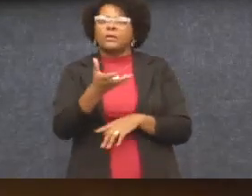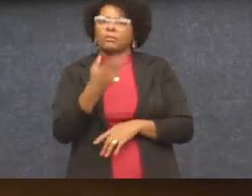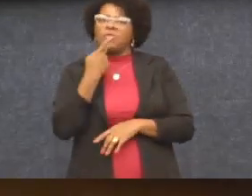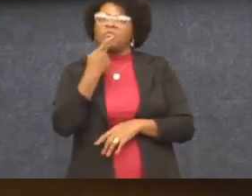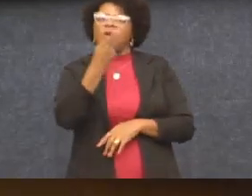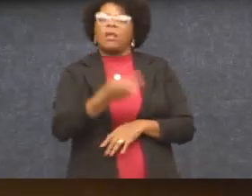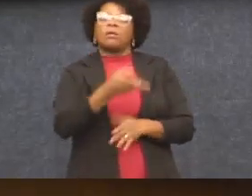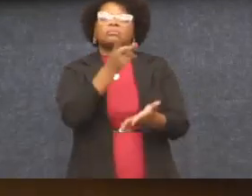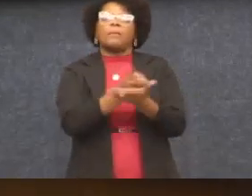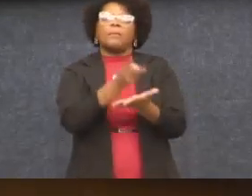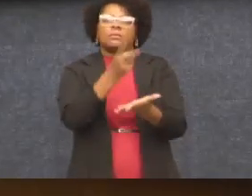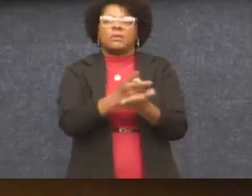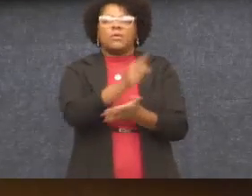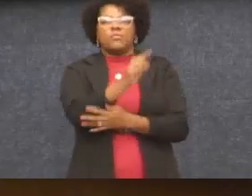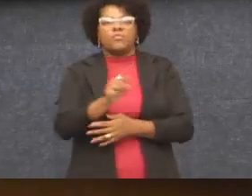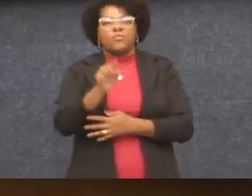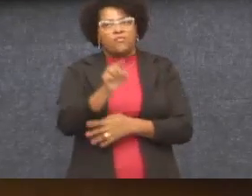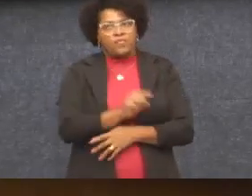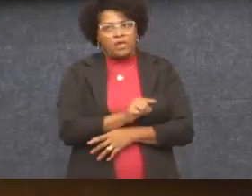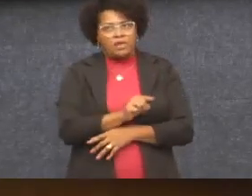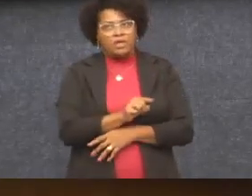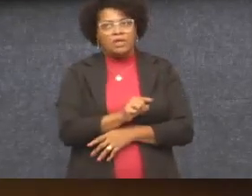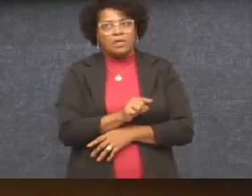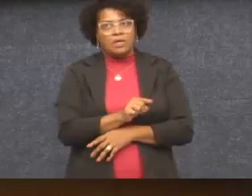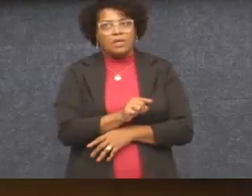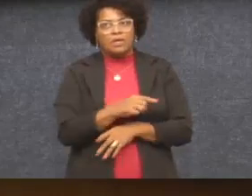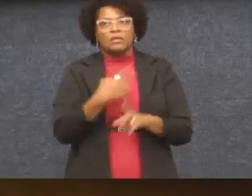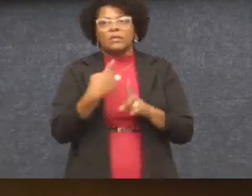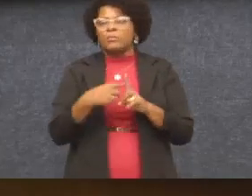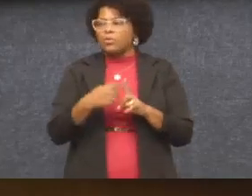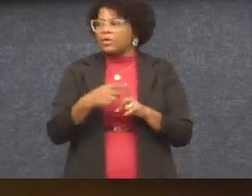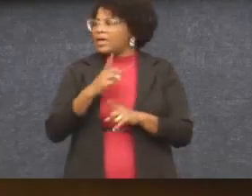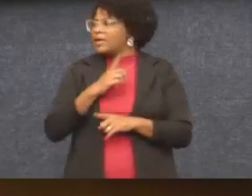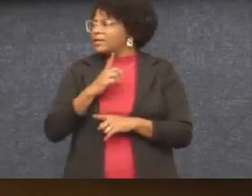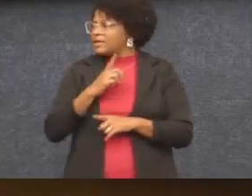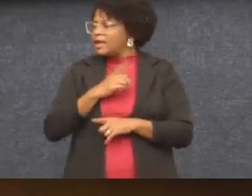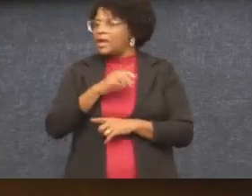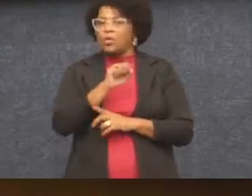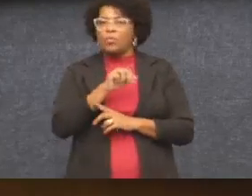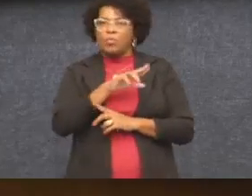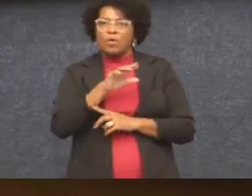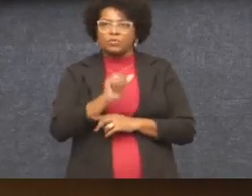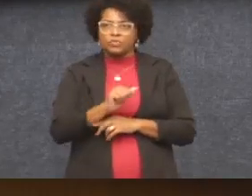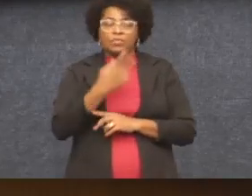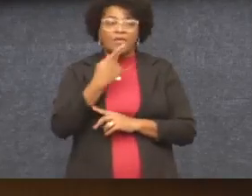veto. Existe, inclusive, uma súmula vinculante do STF. Qualquer crime de